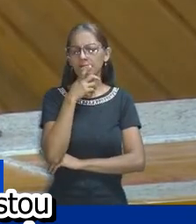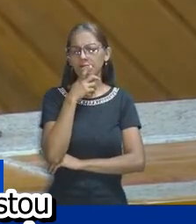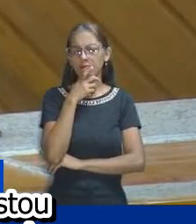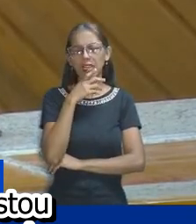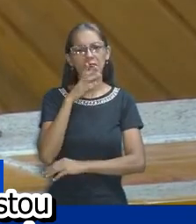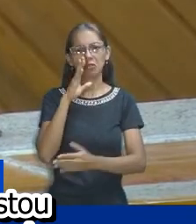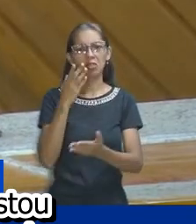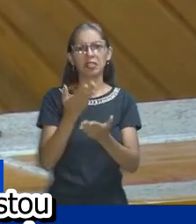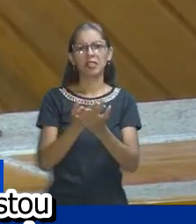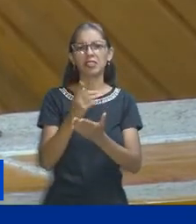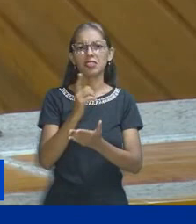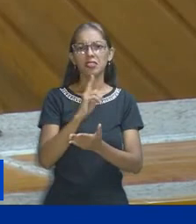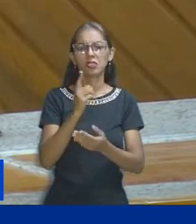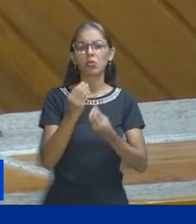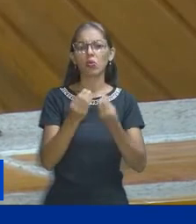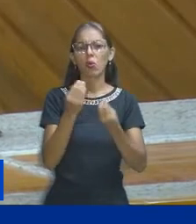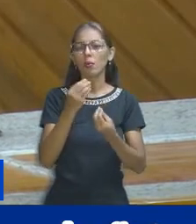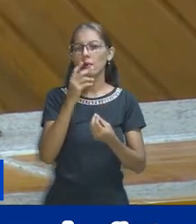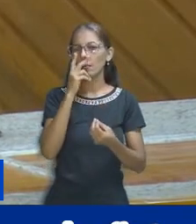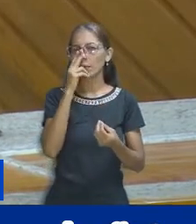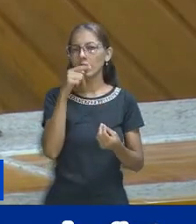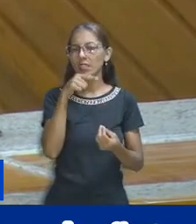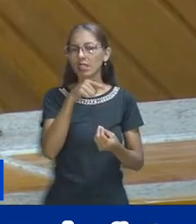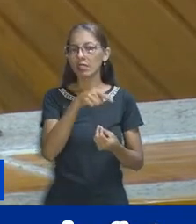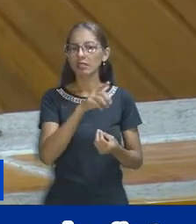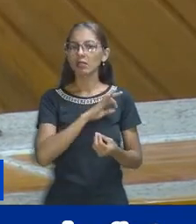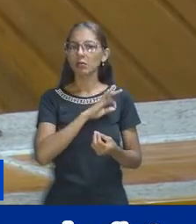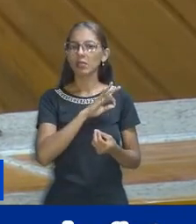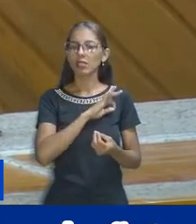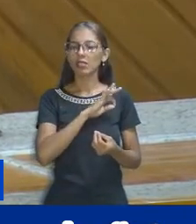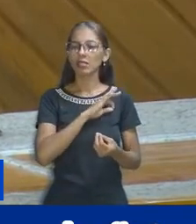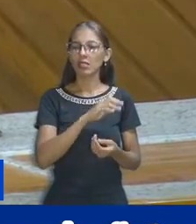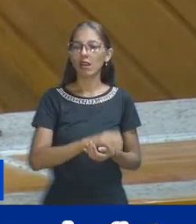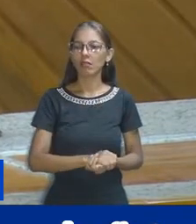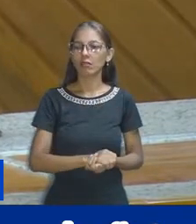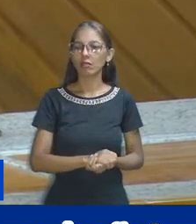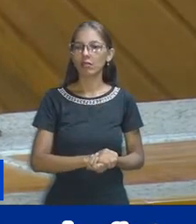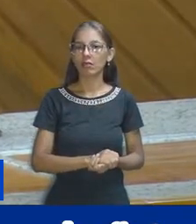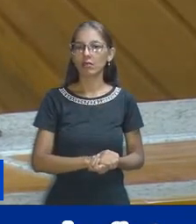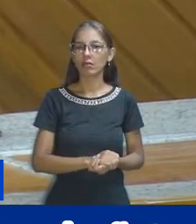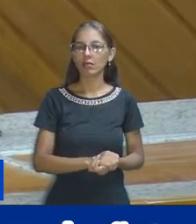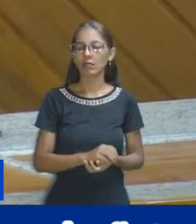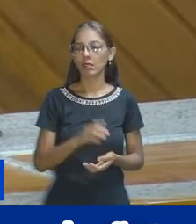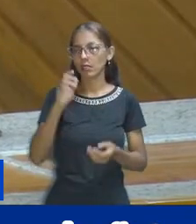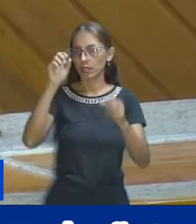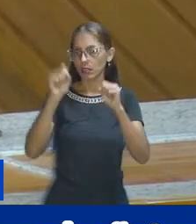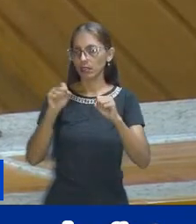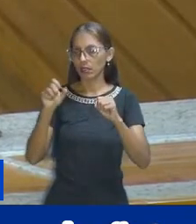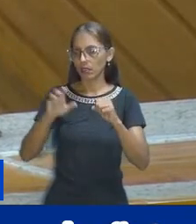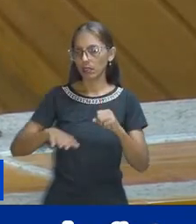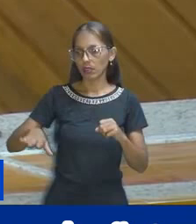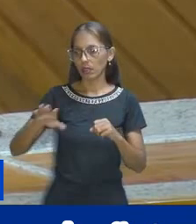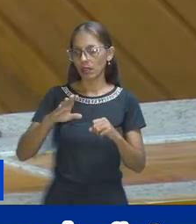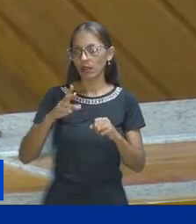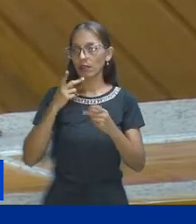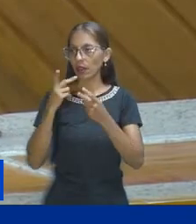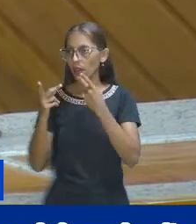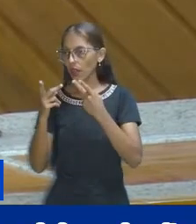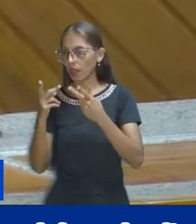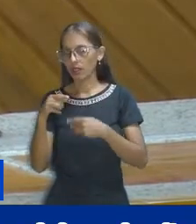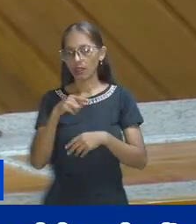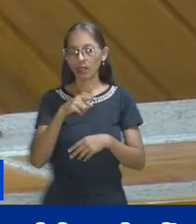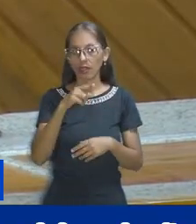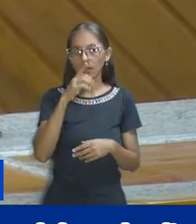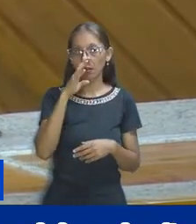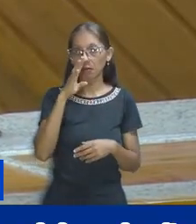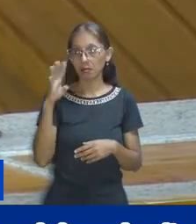ou pôs frases que não existiram naquele momento da abordagem. O que nós não temos é